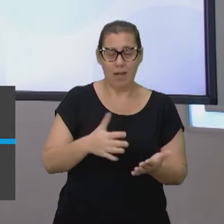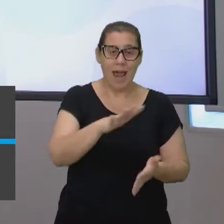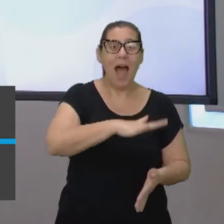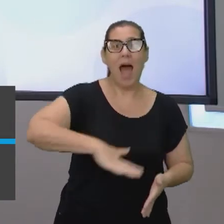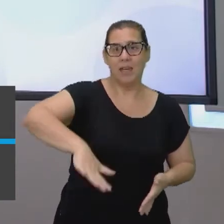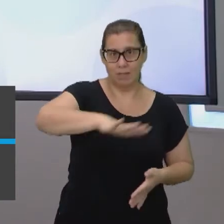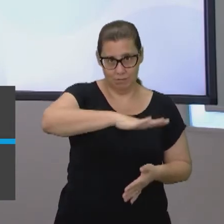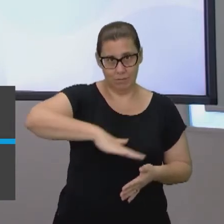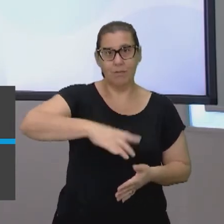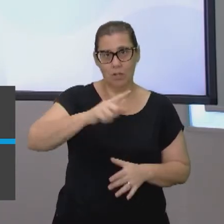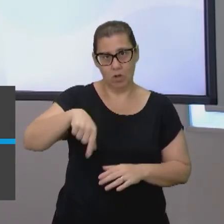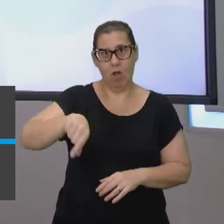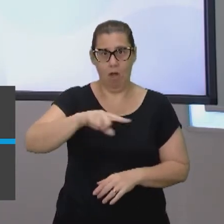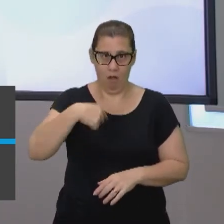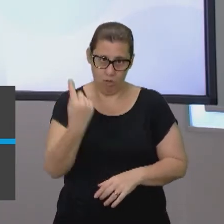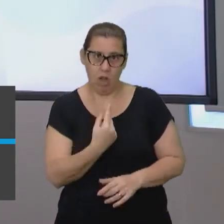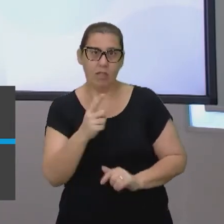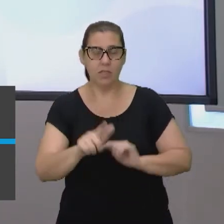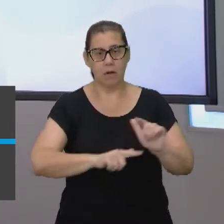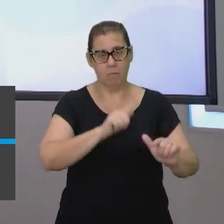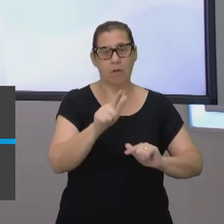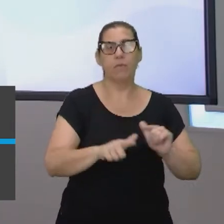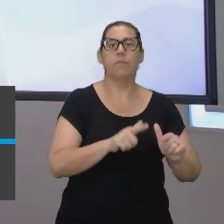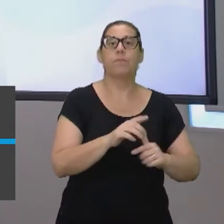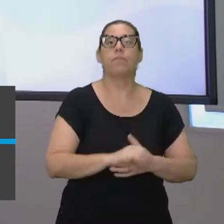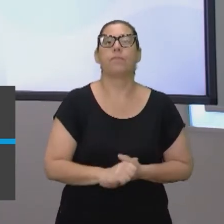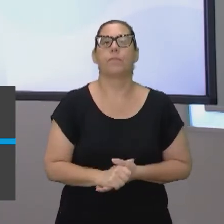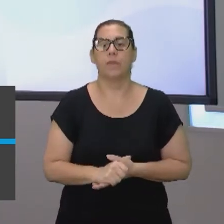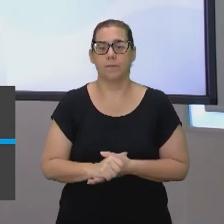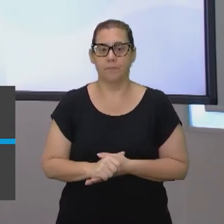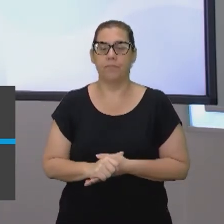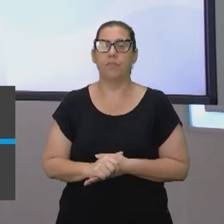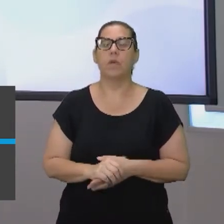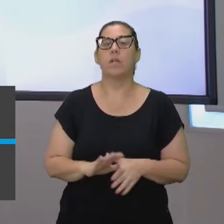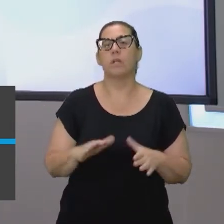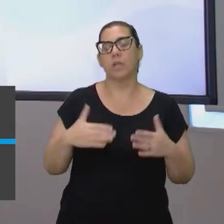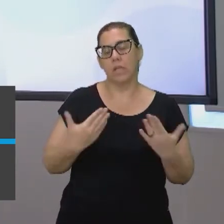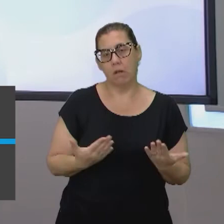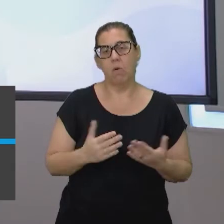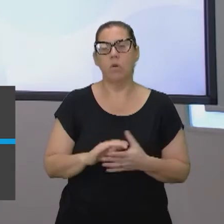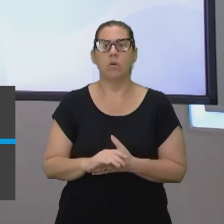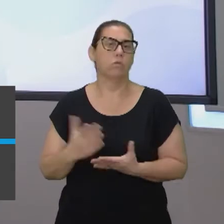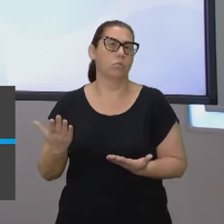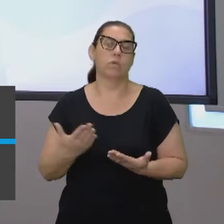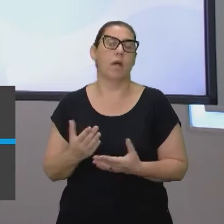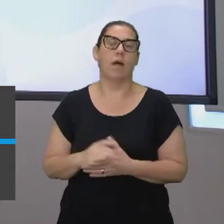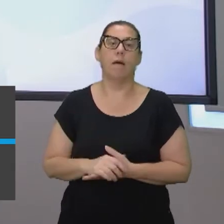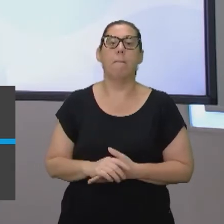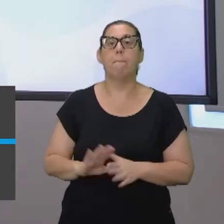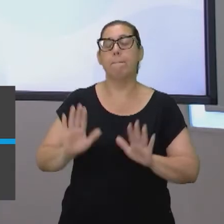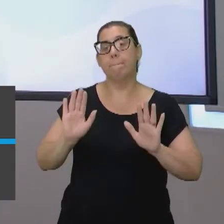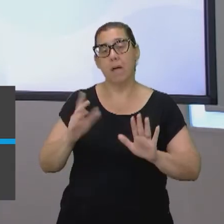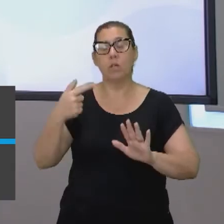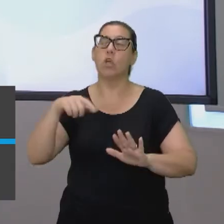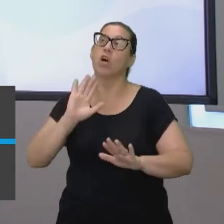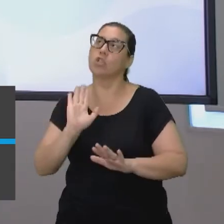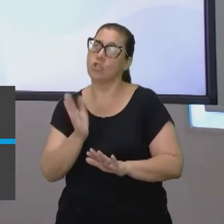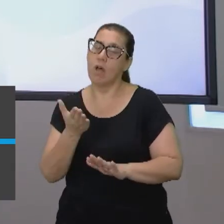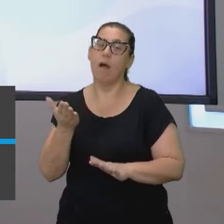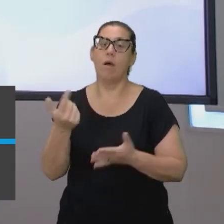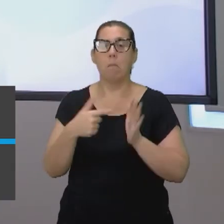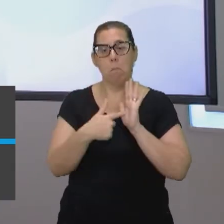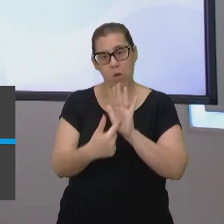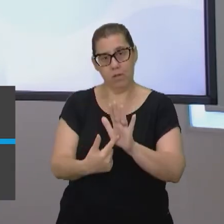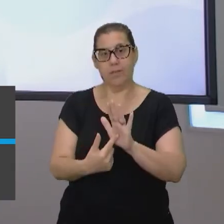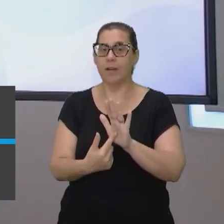né, quem não tem essa preocupação, eu acho que, enfim, não está nem aqui entre nós, né? Mas já que nós estamos aqui, vamos